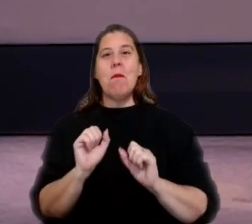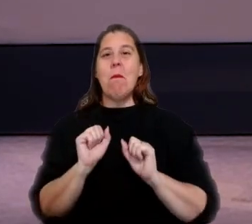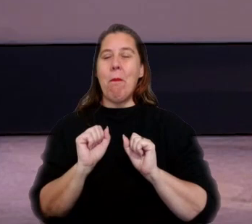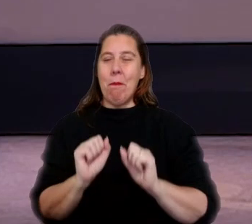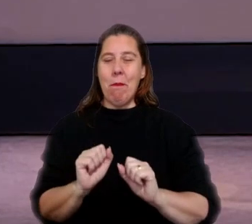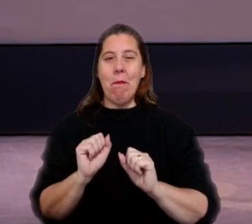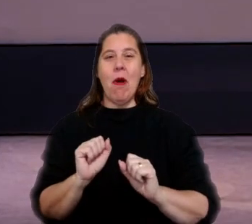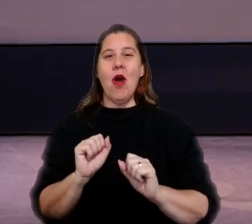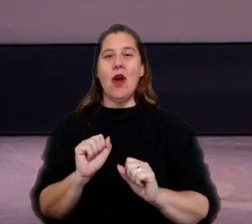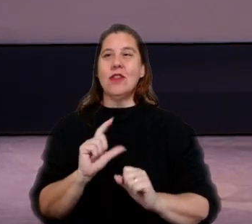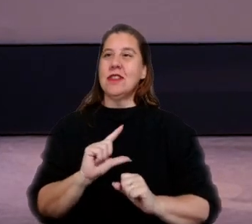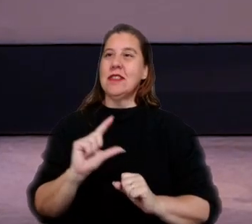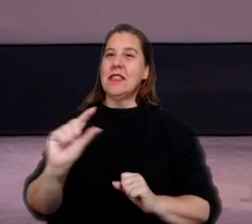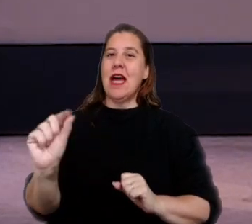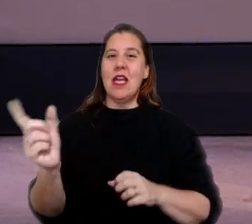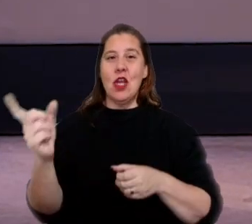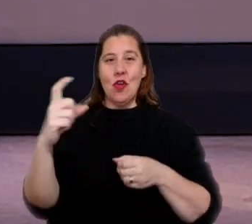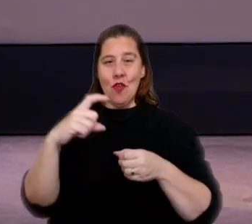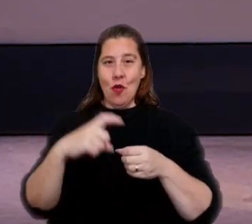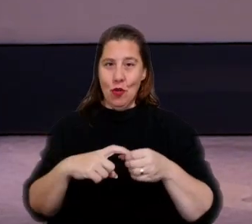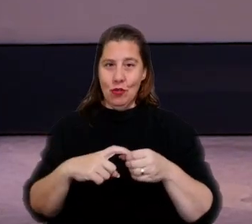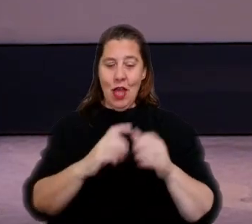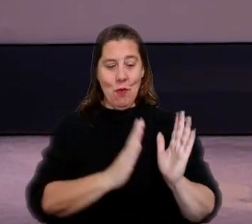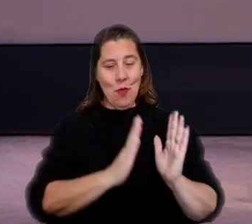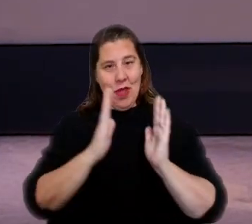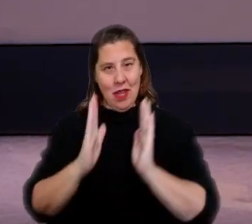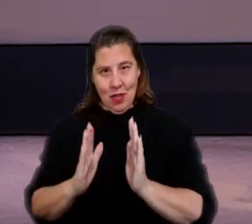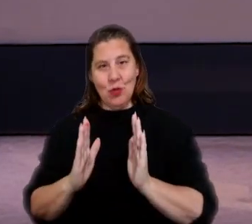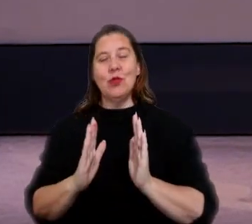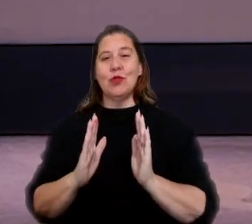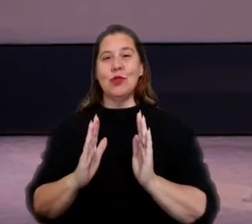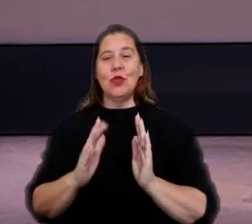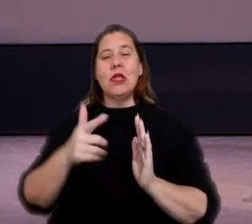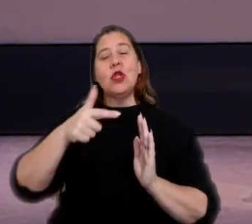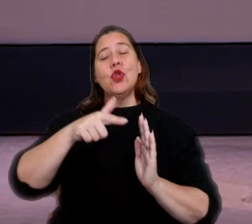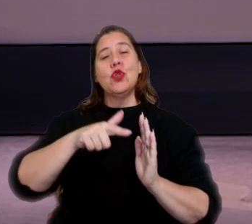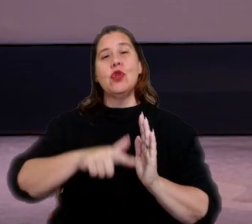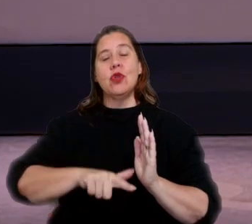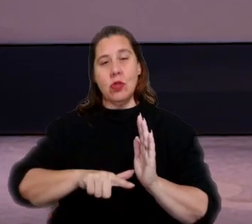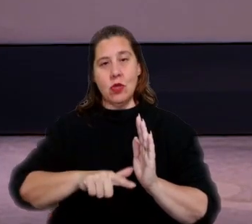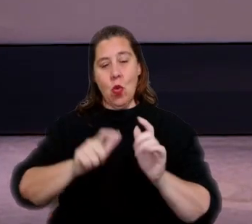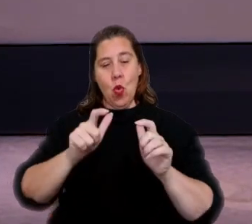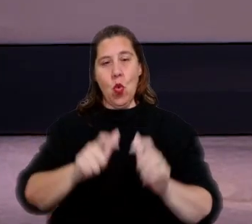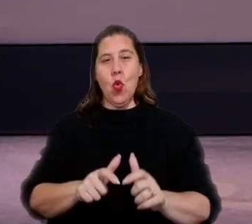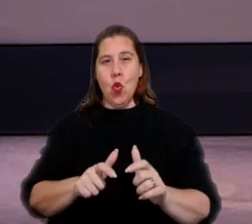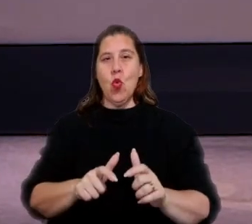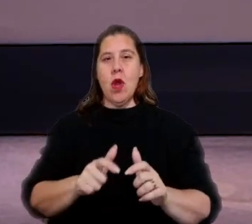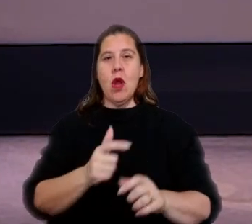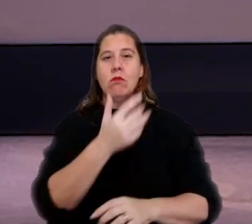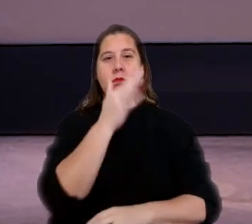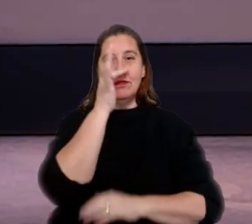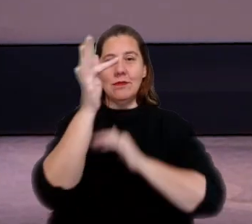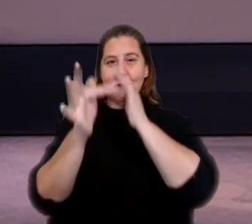quando ele pode sair, voltar, né, para o ciclo que passou, o tempo que passou, que tem de novo um